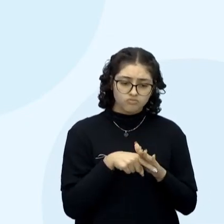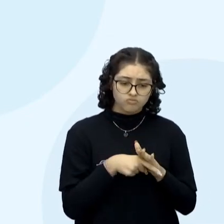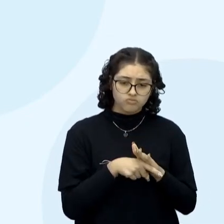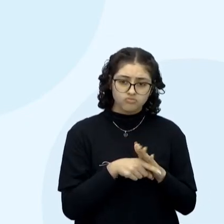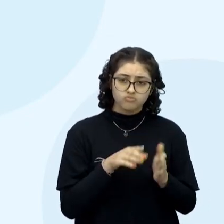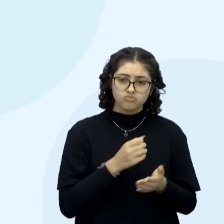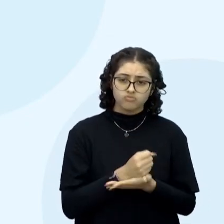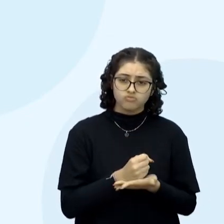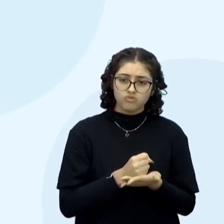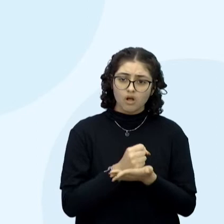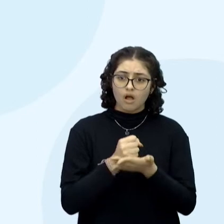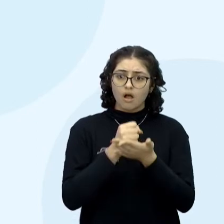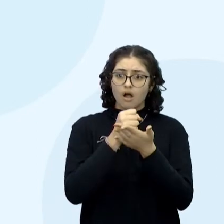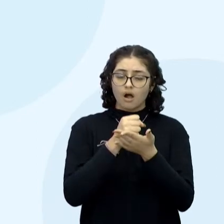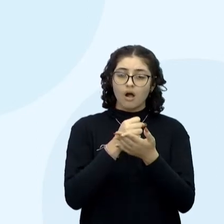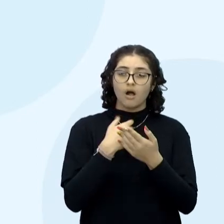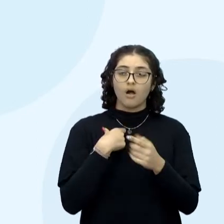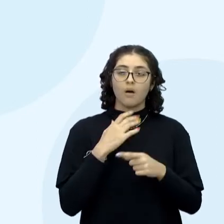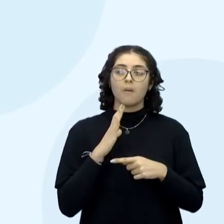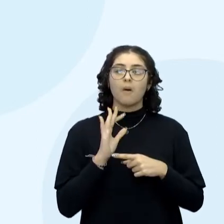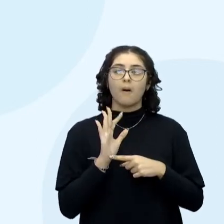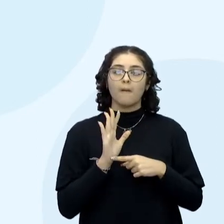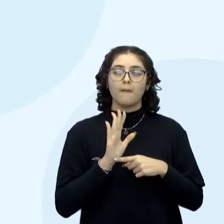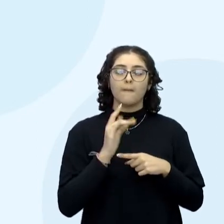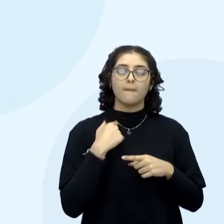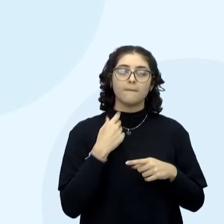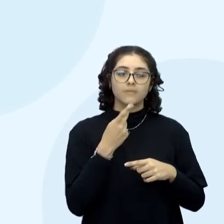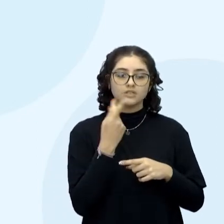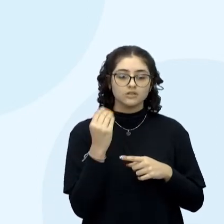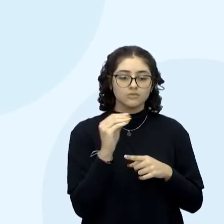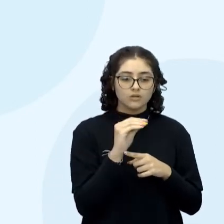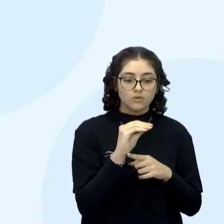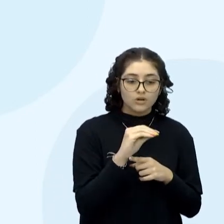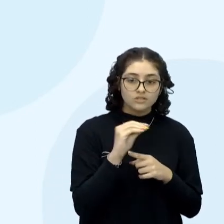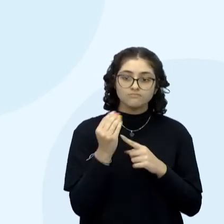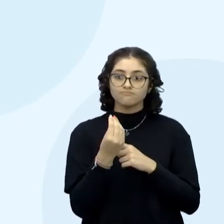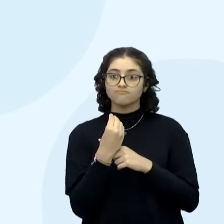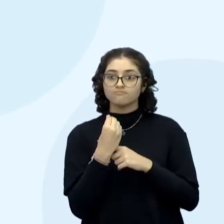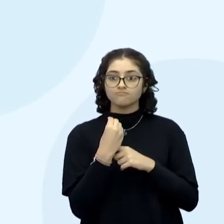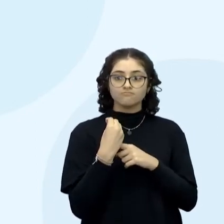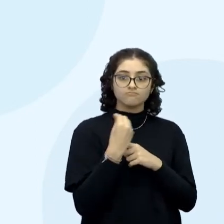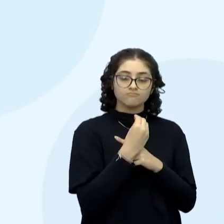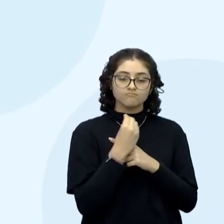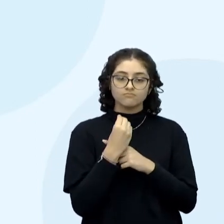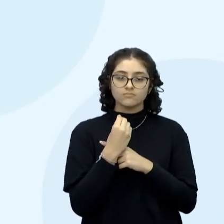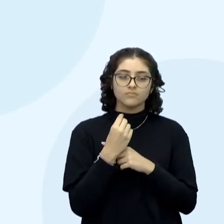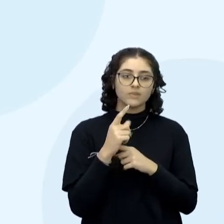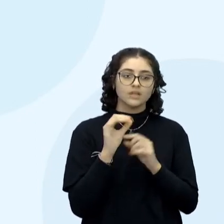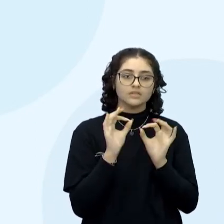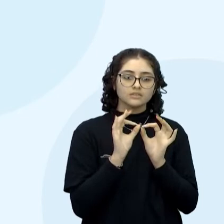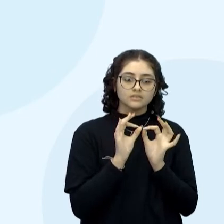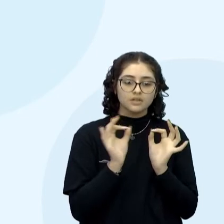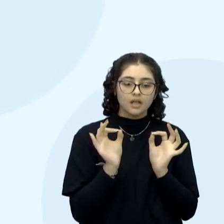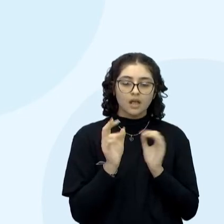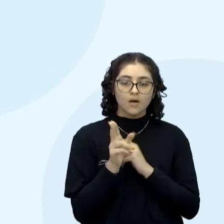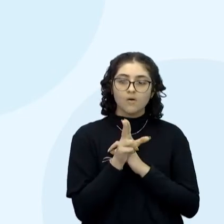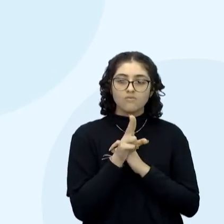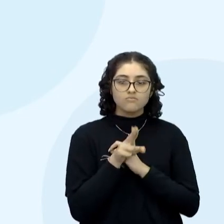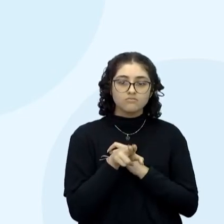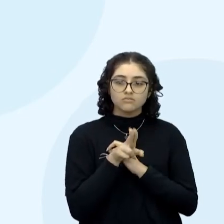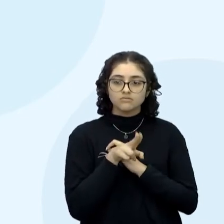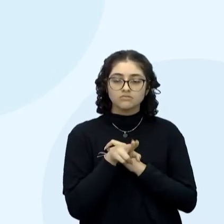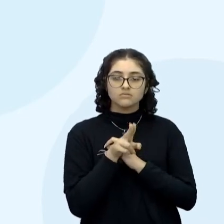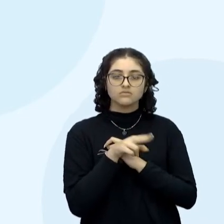que, além de proteger os seres humanos de uma pura e simples utilização instrumental